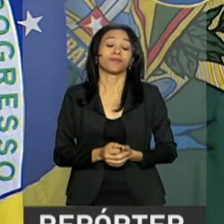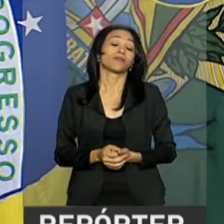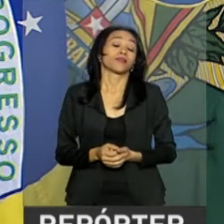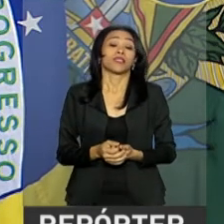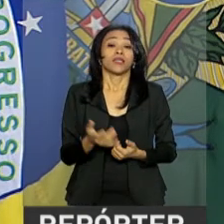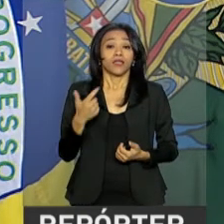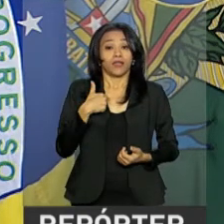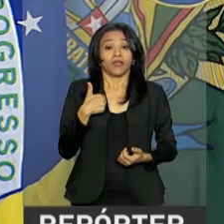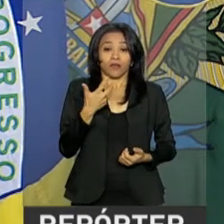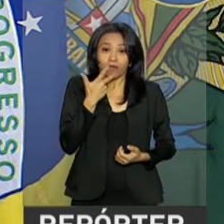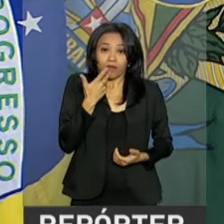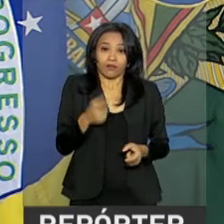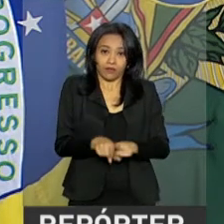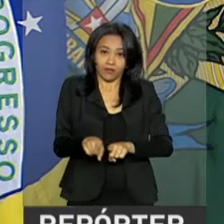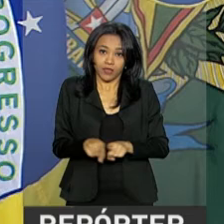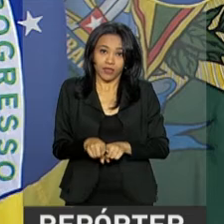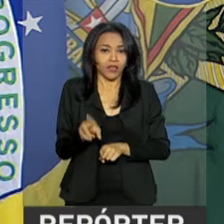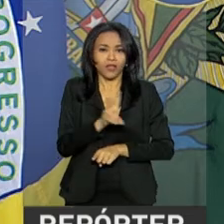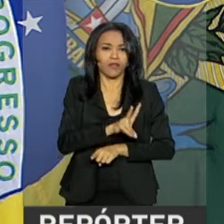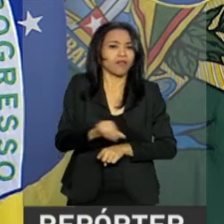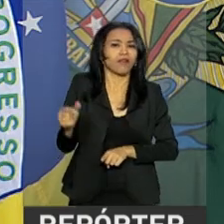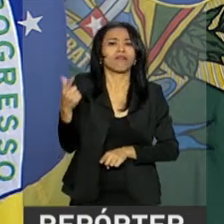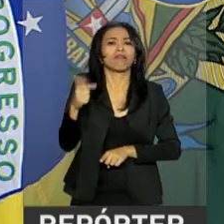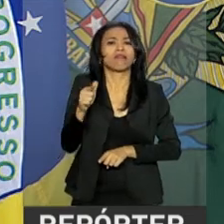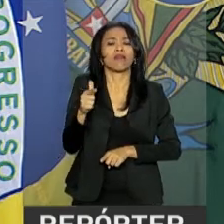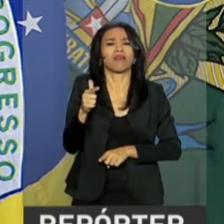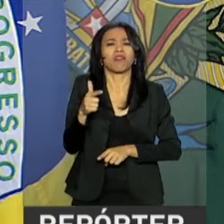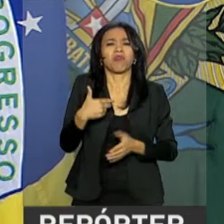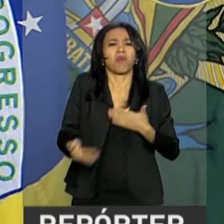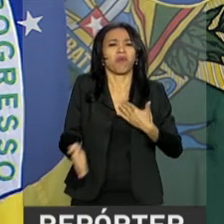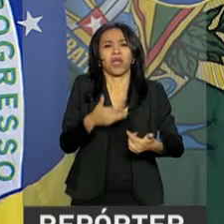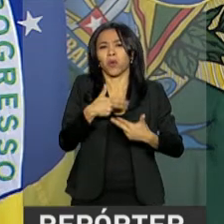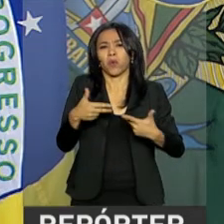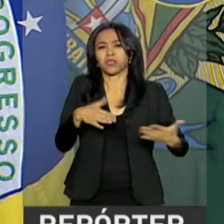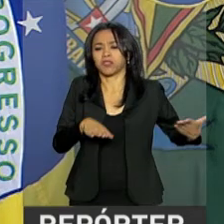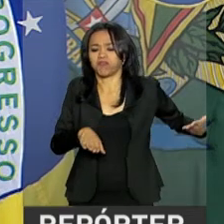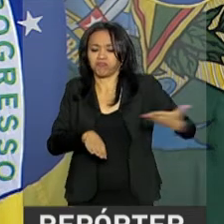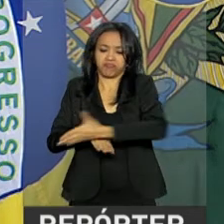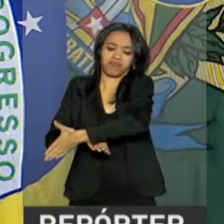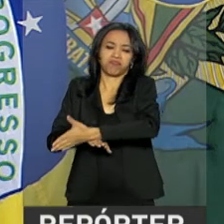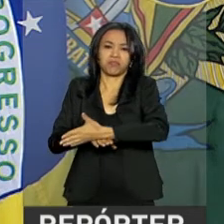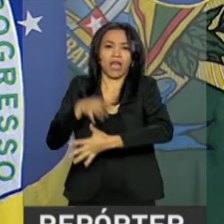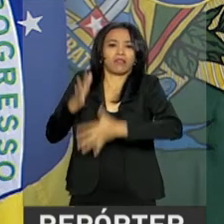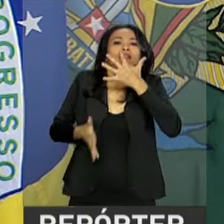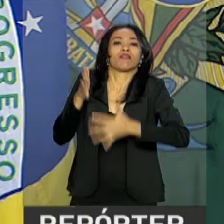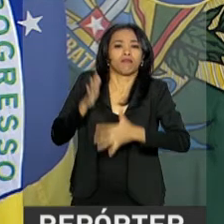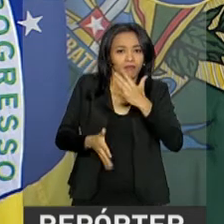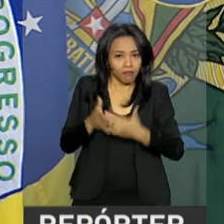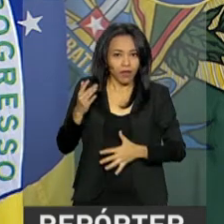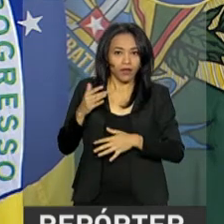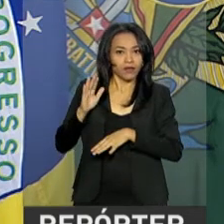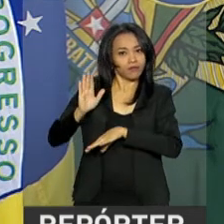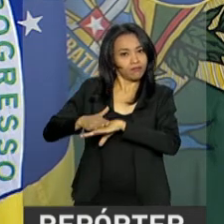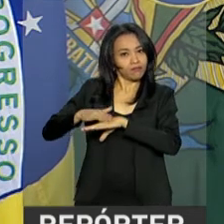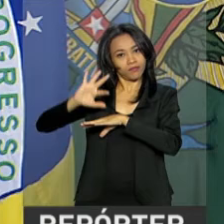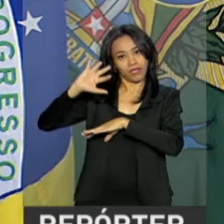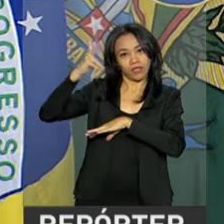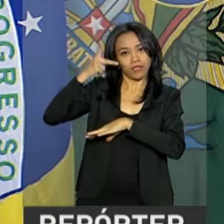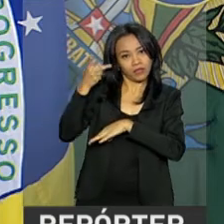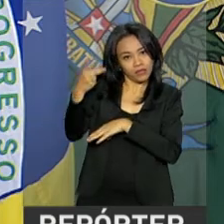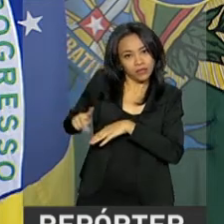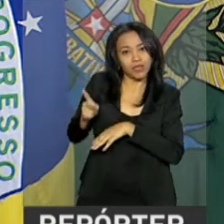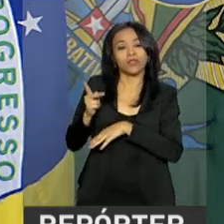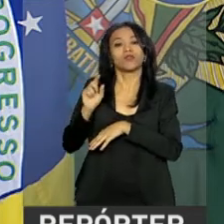também que não haverá qualquer interferência na política de preços da companhia